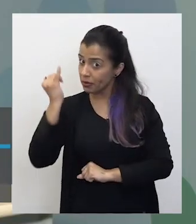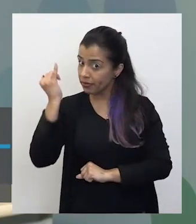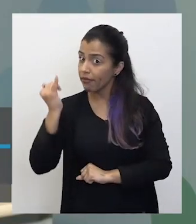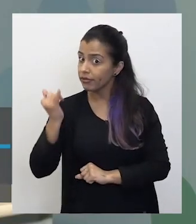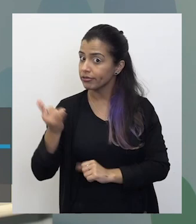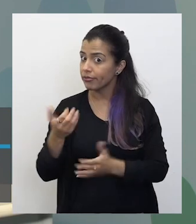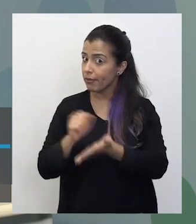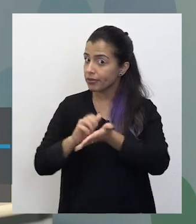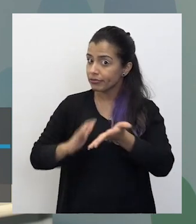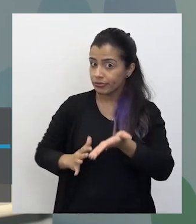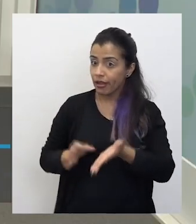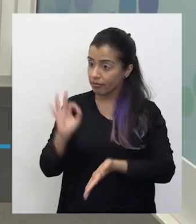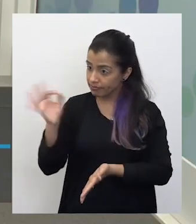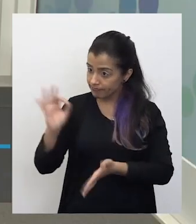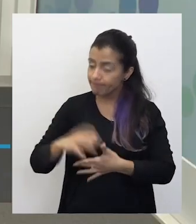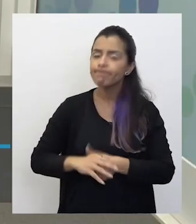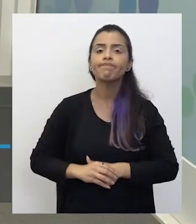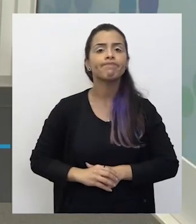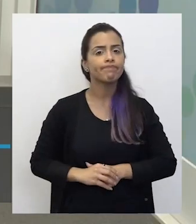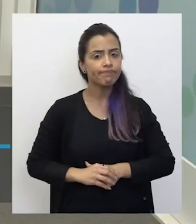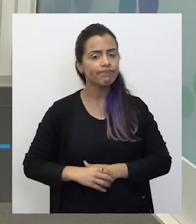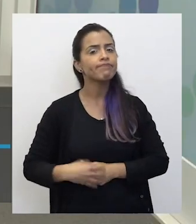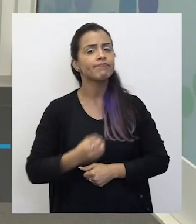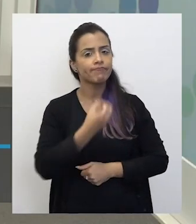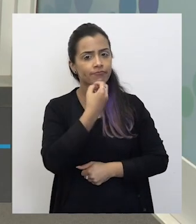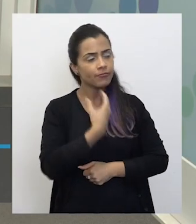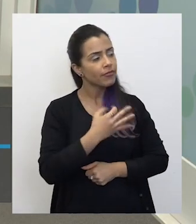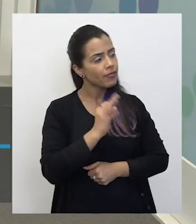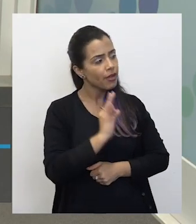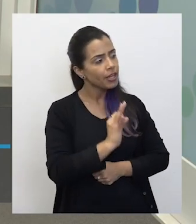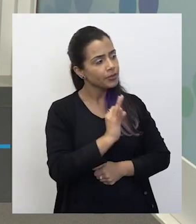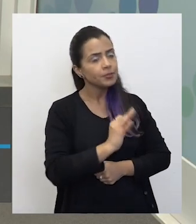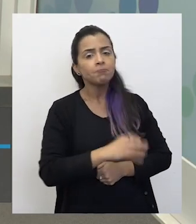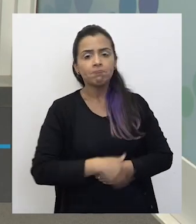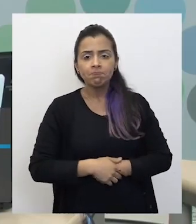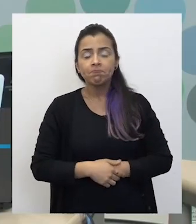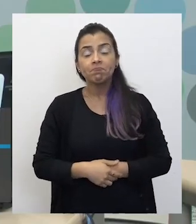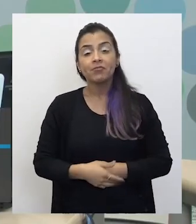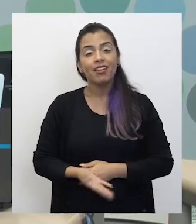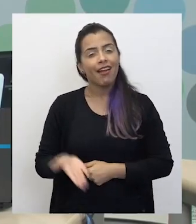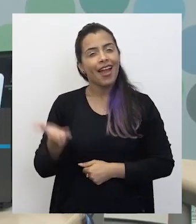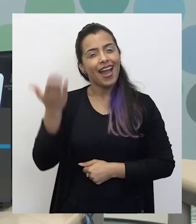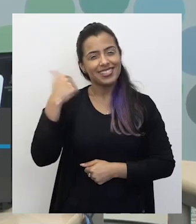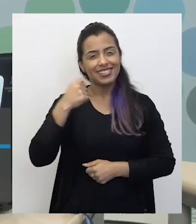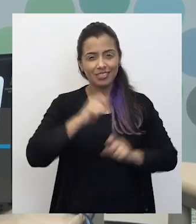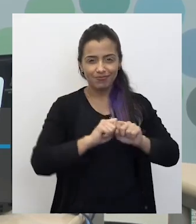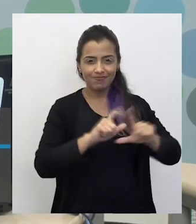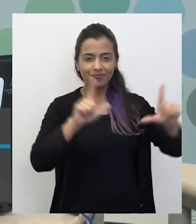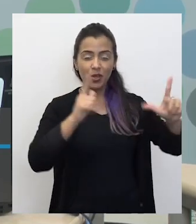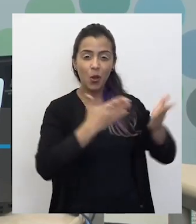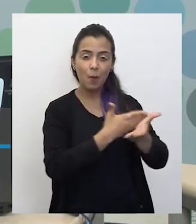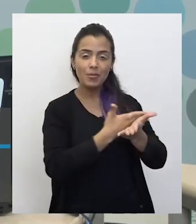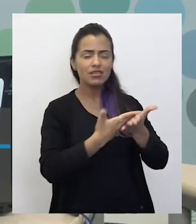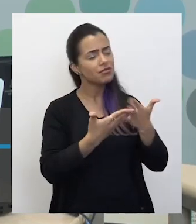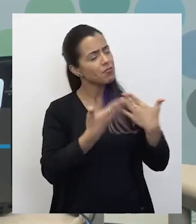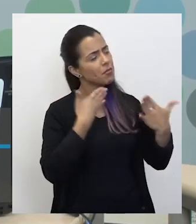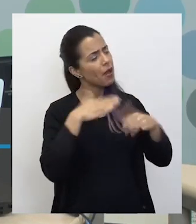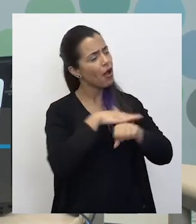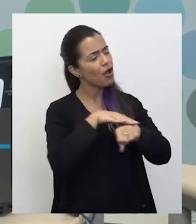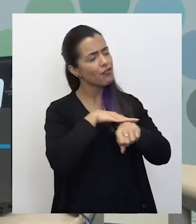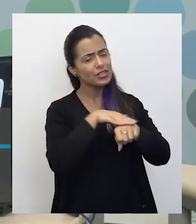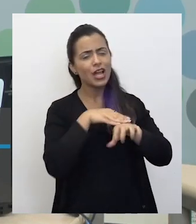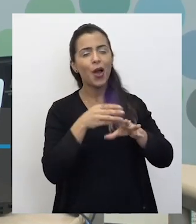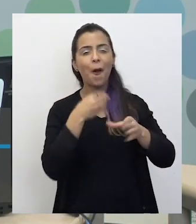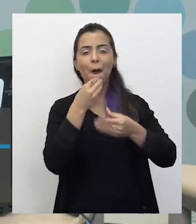professora. Muito interessante. Muito bem. Não, e é verdade, a gente até estava conversando aqui um pouquinho antes da aula, o quanto a gente tem um